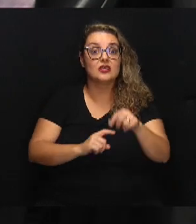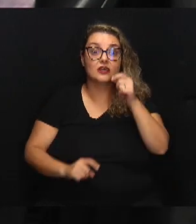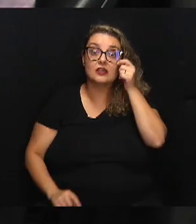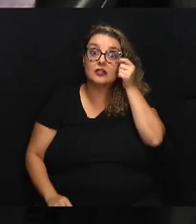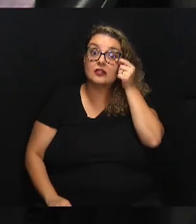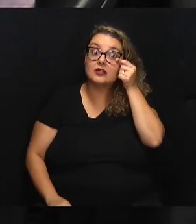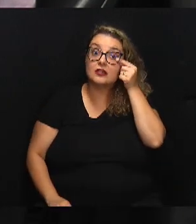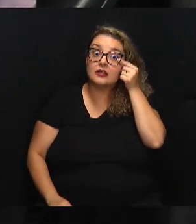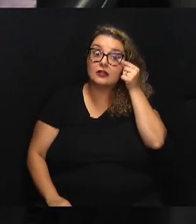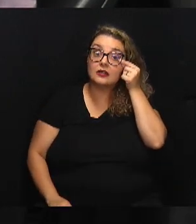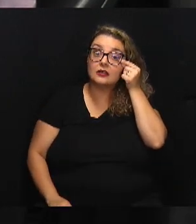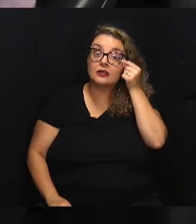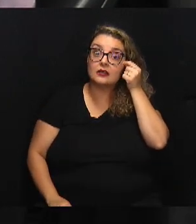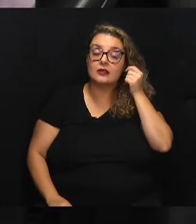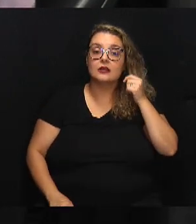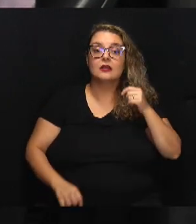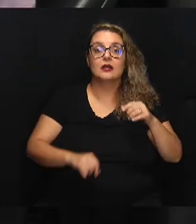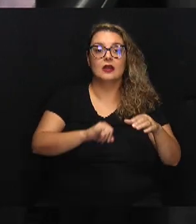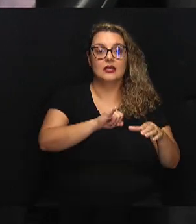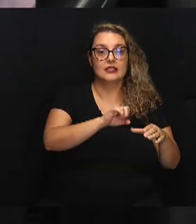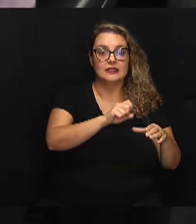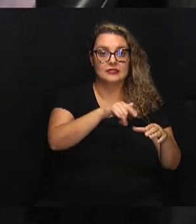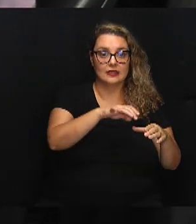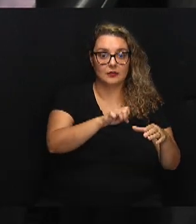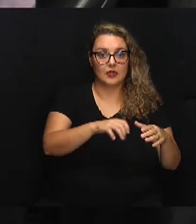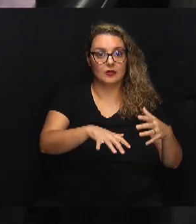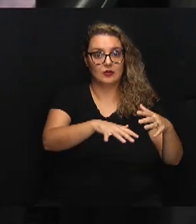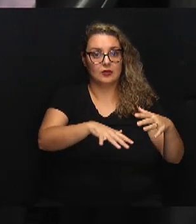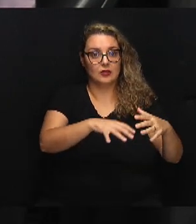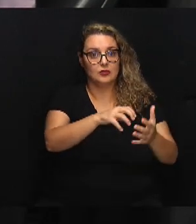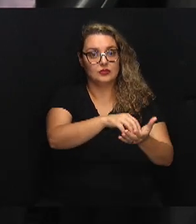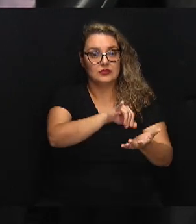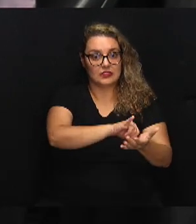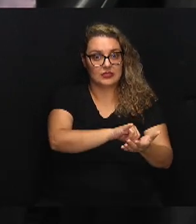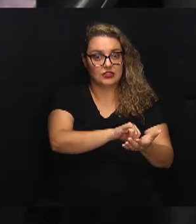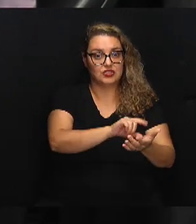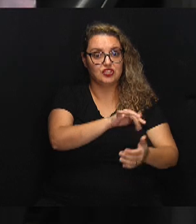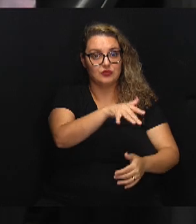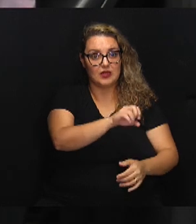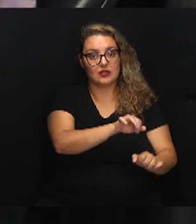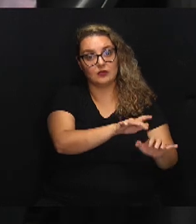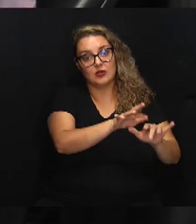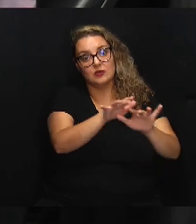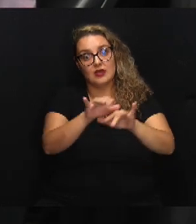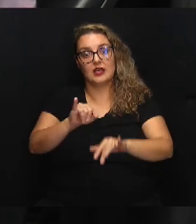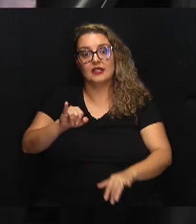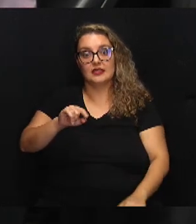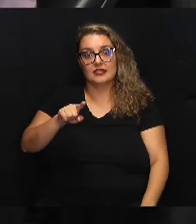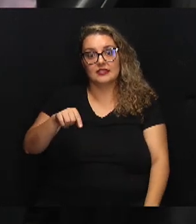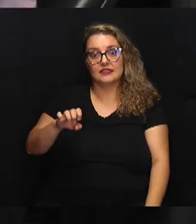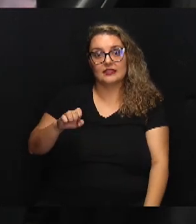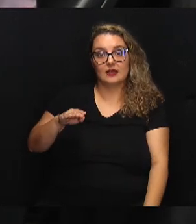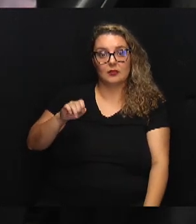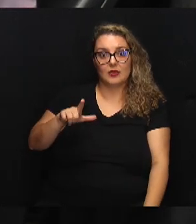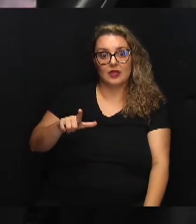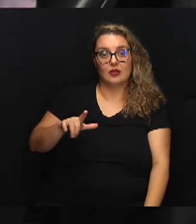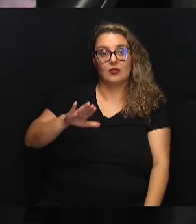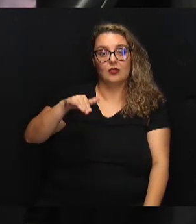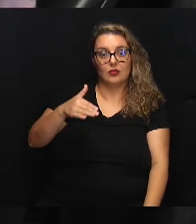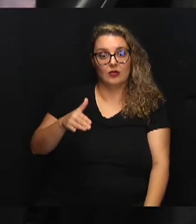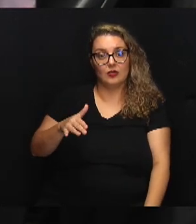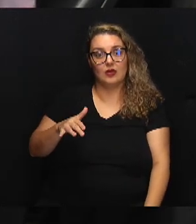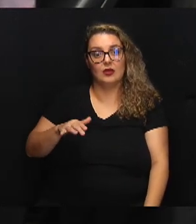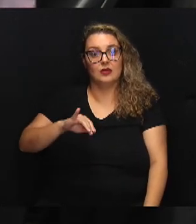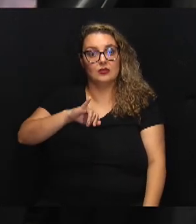Vai subir a Isabel, sair da banca central, ali do centrinho de Barão, e Isso. vai subir a Isabel. Quando você estiver ali no